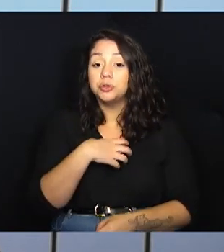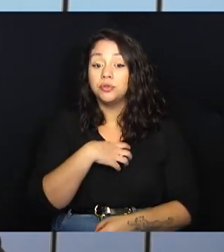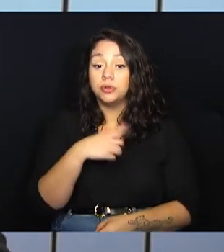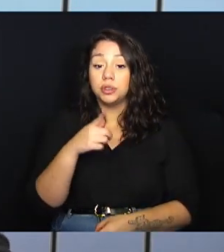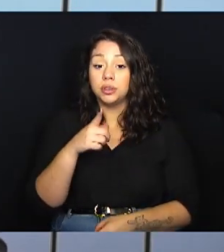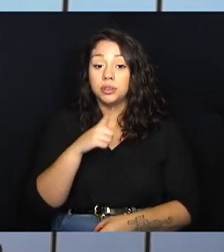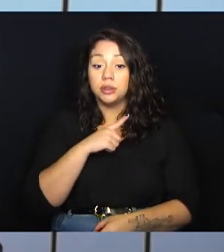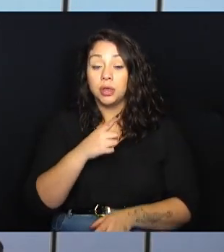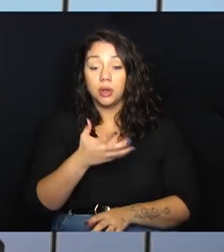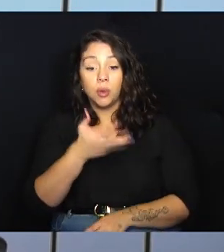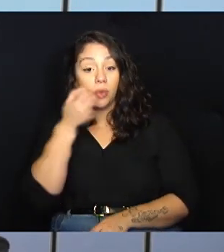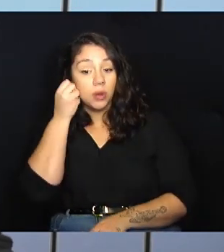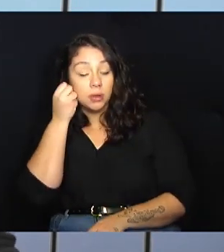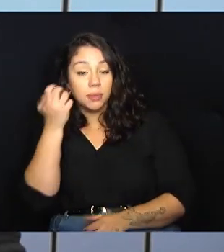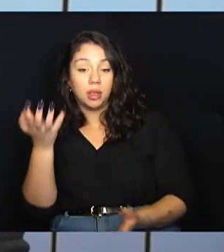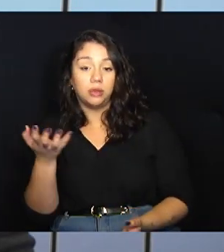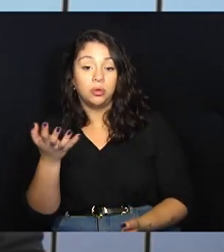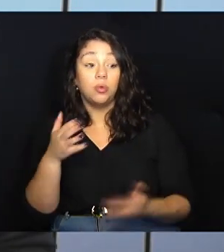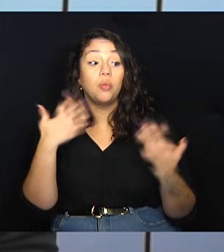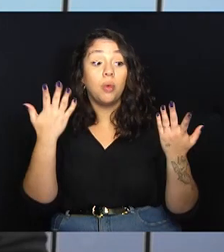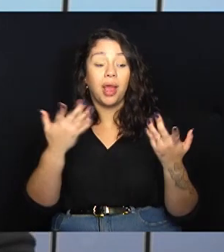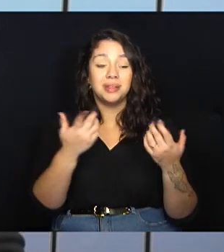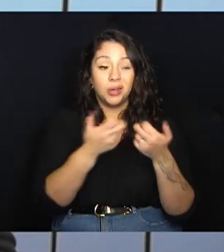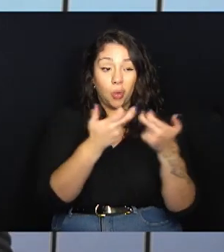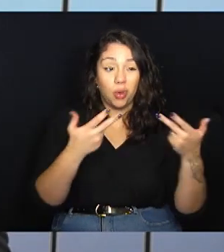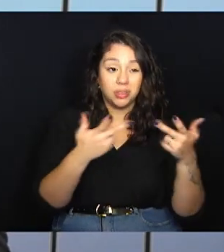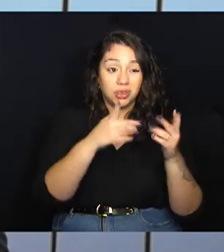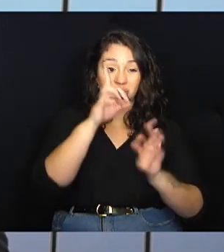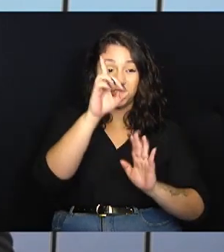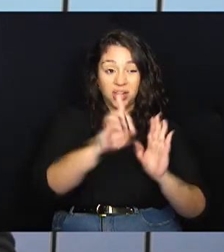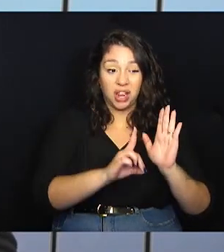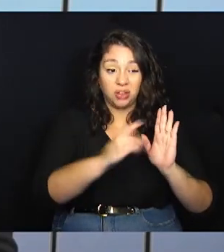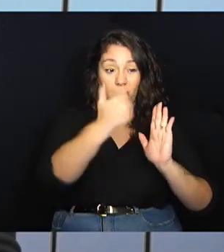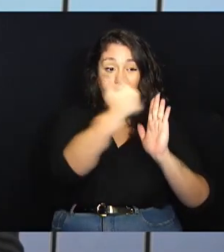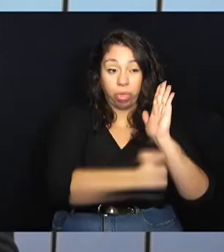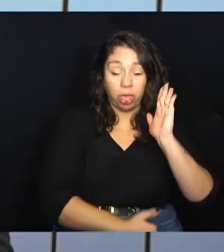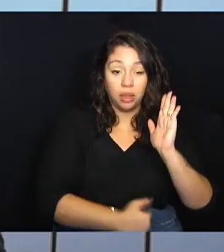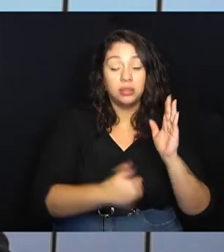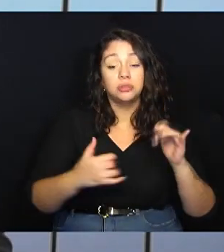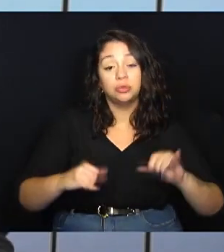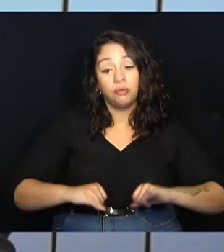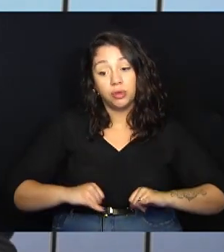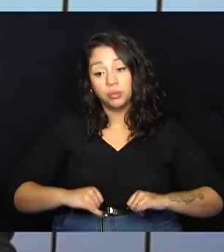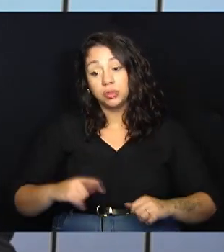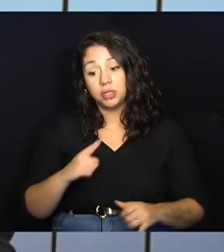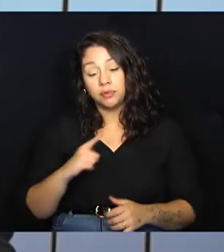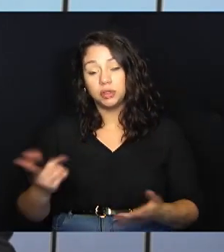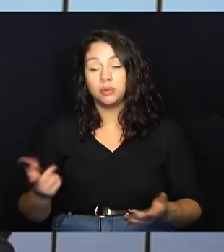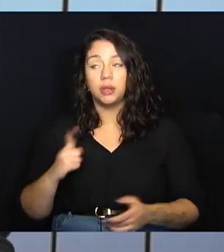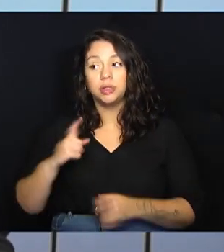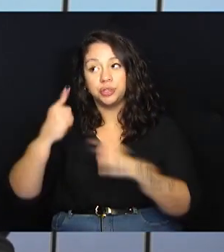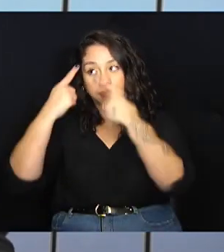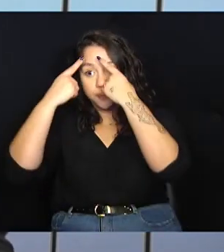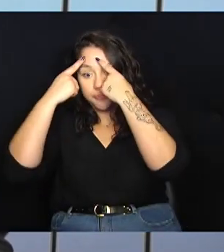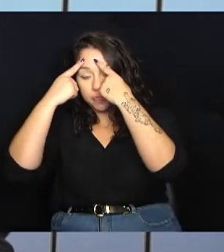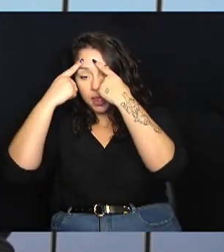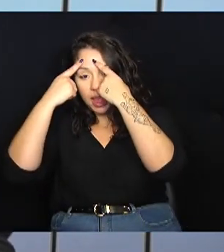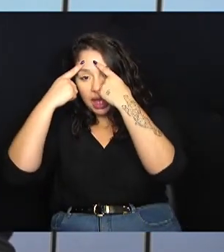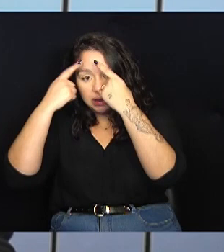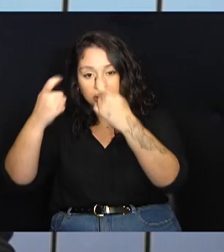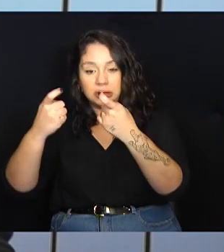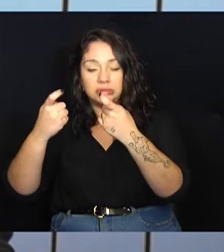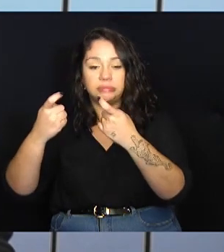ao acolhimento, né? Que tipo de violações aquela criança pode ter sofrido. E aí vai desde agressão